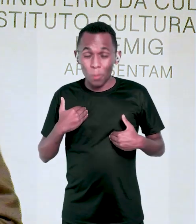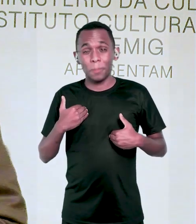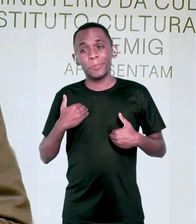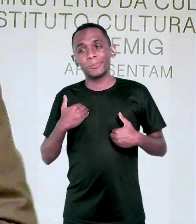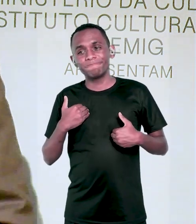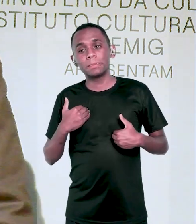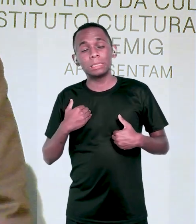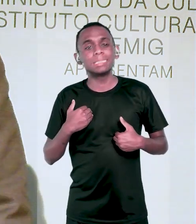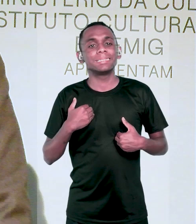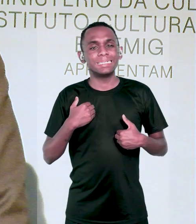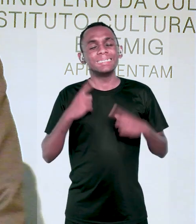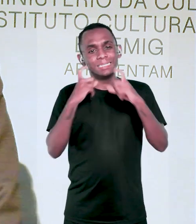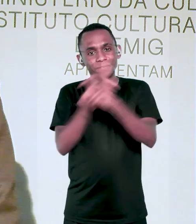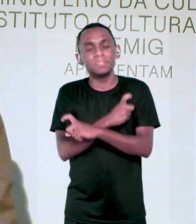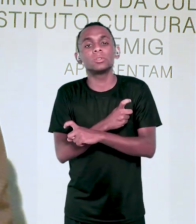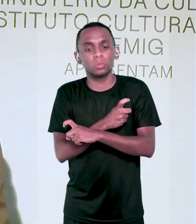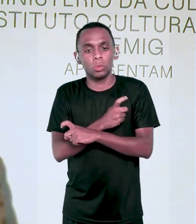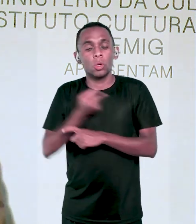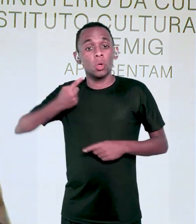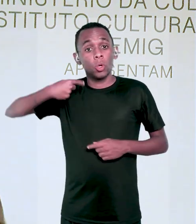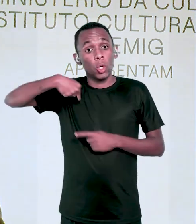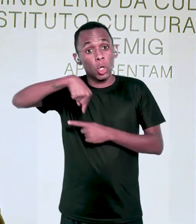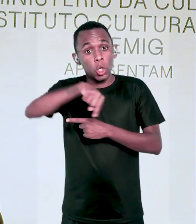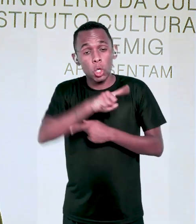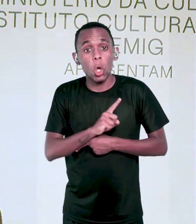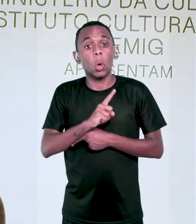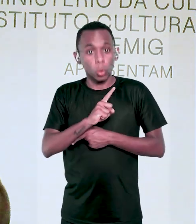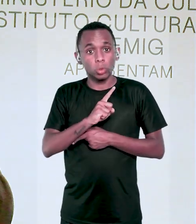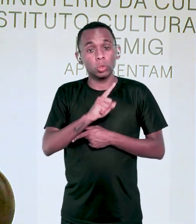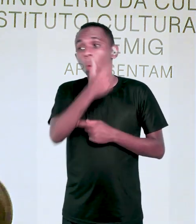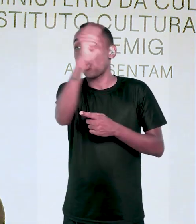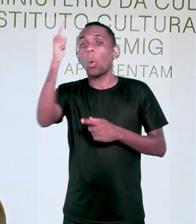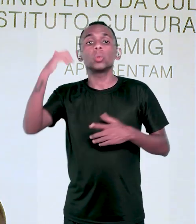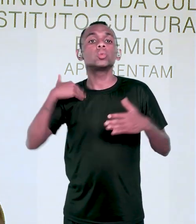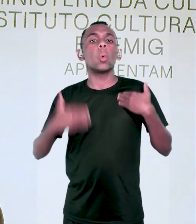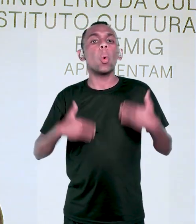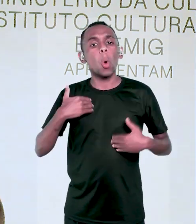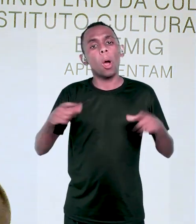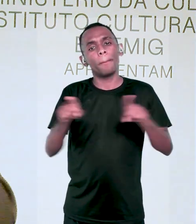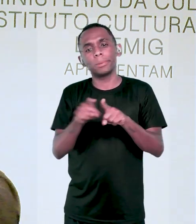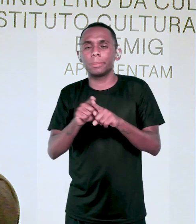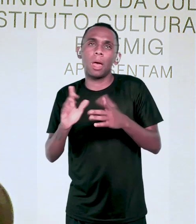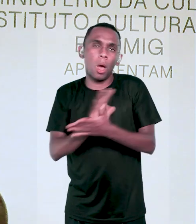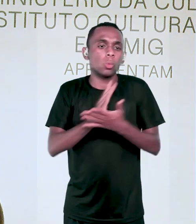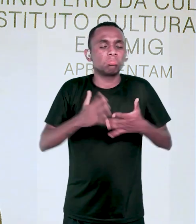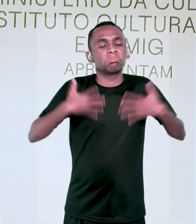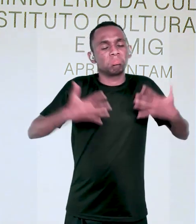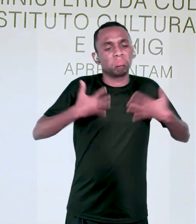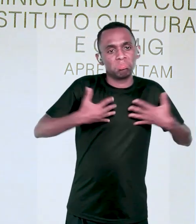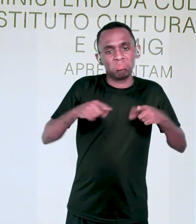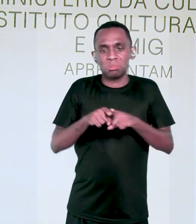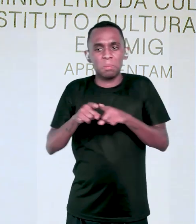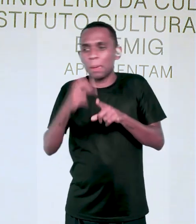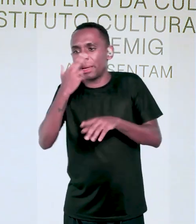arte nos obriga a prestar atenção em algo que está ali em algo que não é